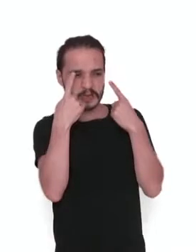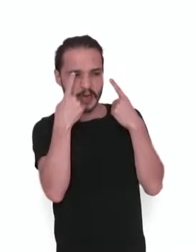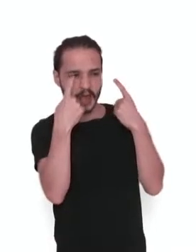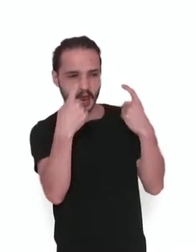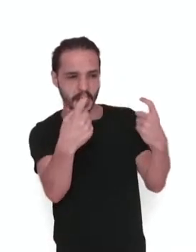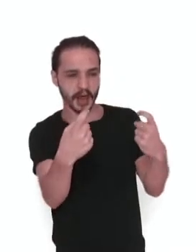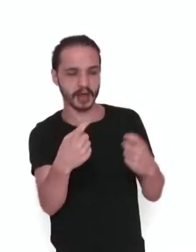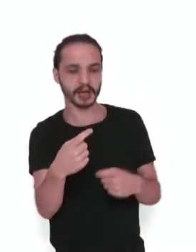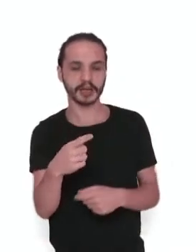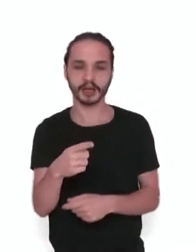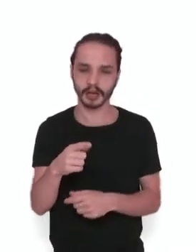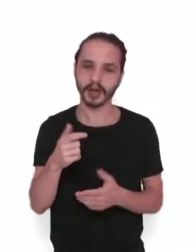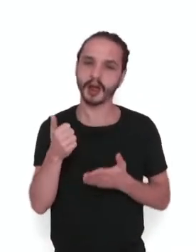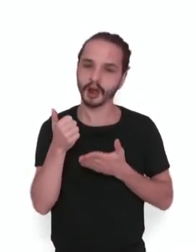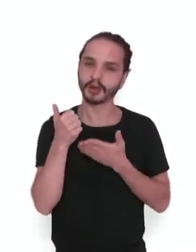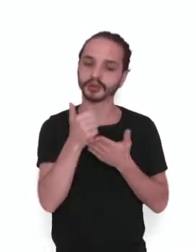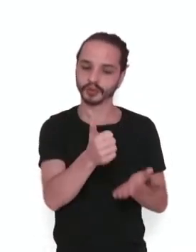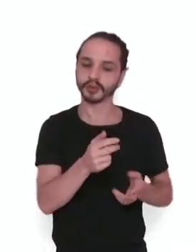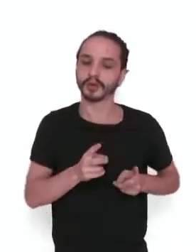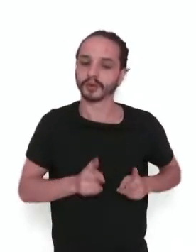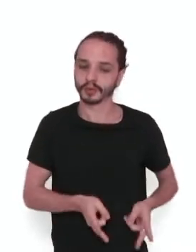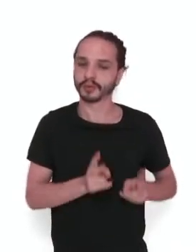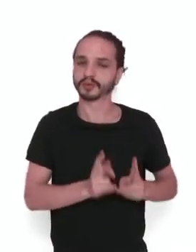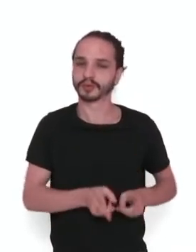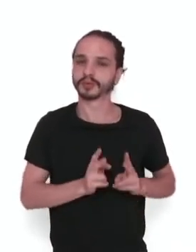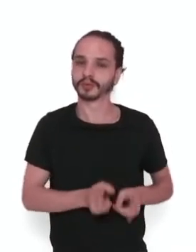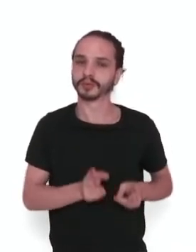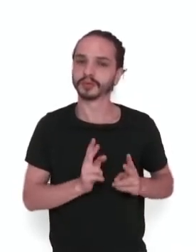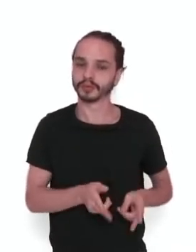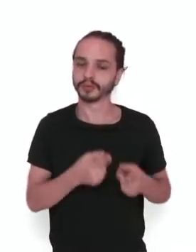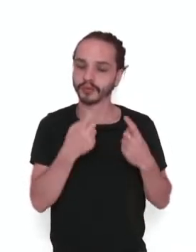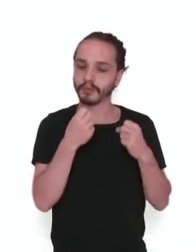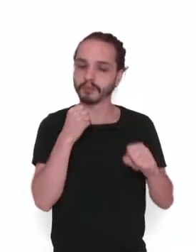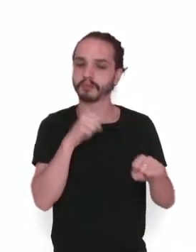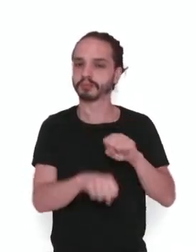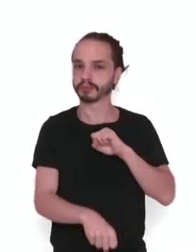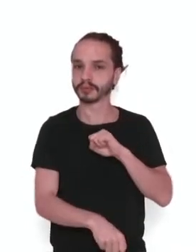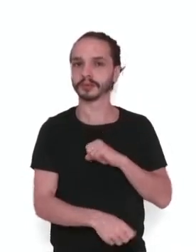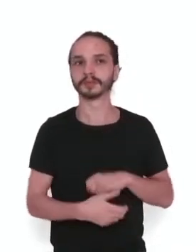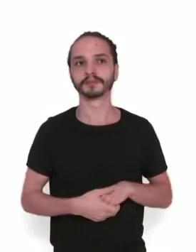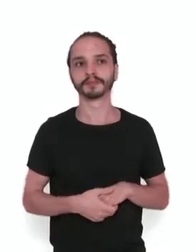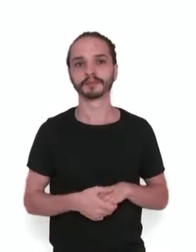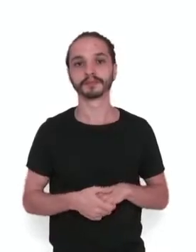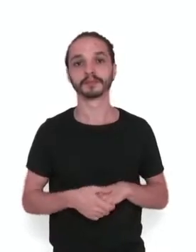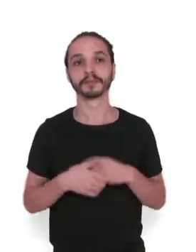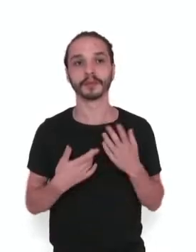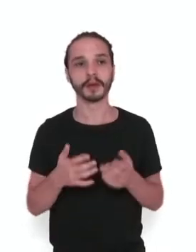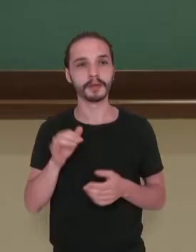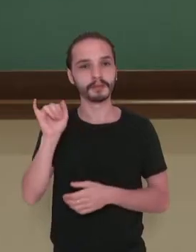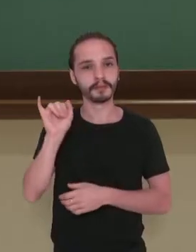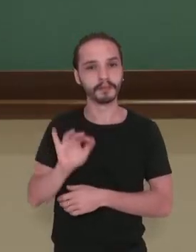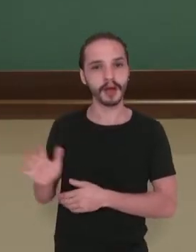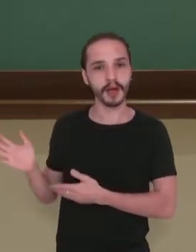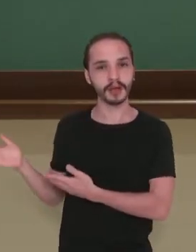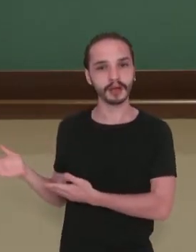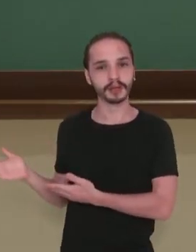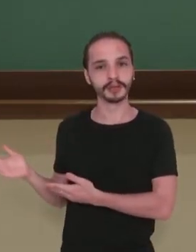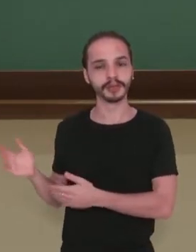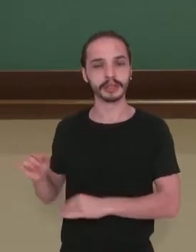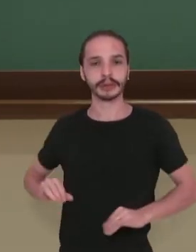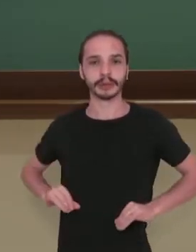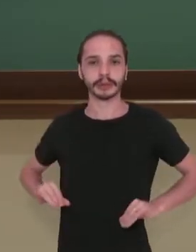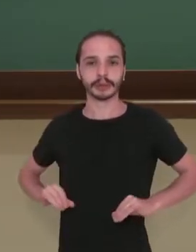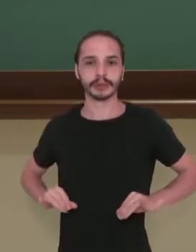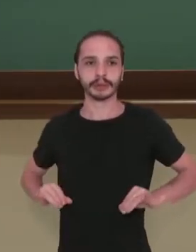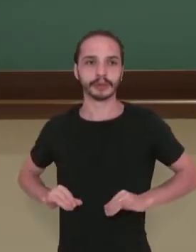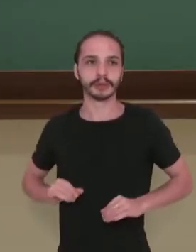indiretamente contribuem para a continuidade da agressão. Então a imagem aqui mostra bem uma situação sofrida, né?